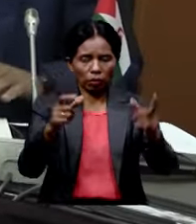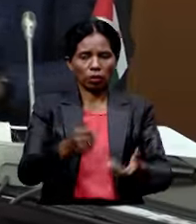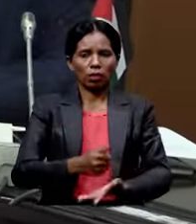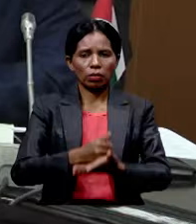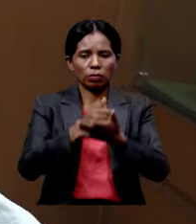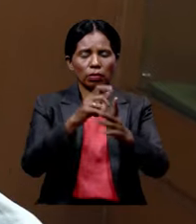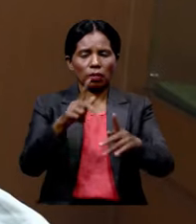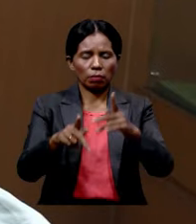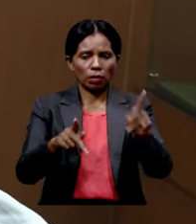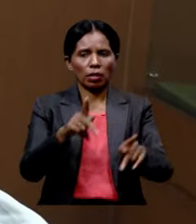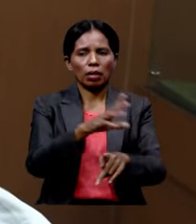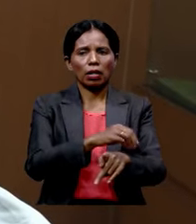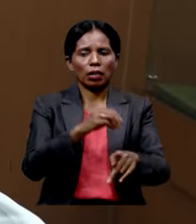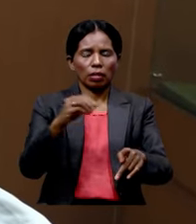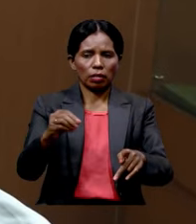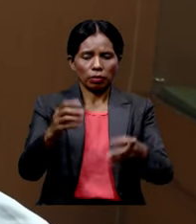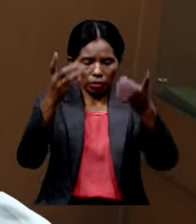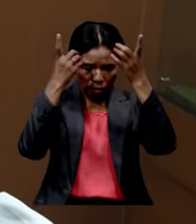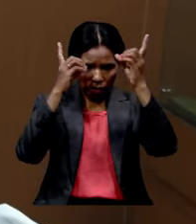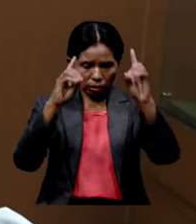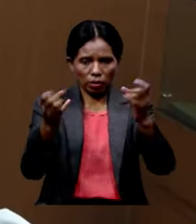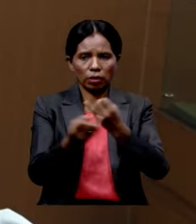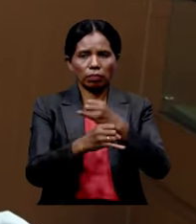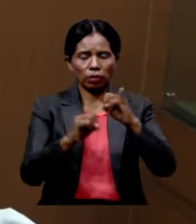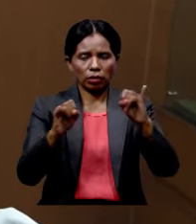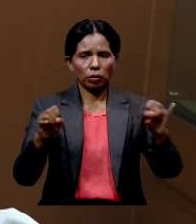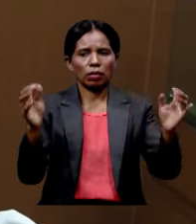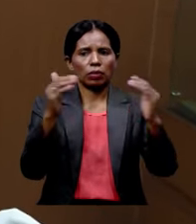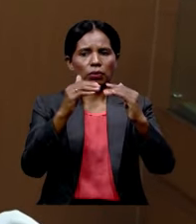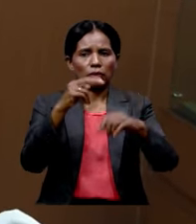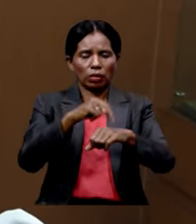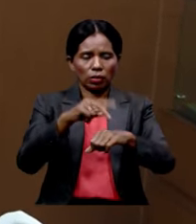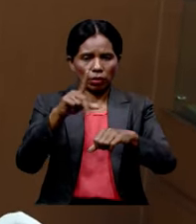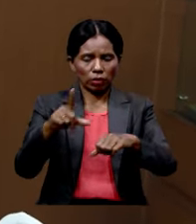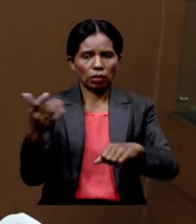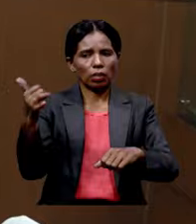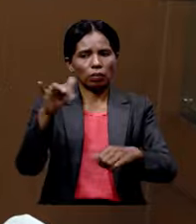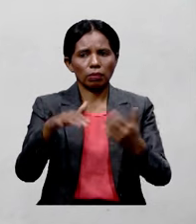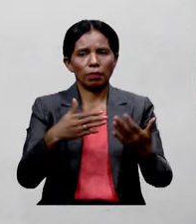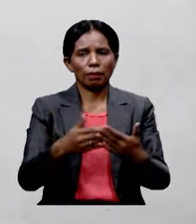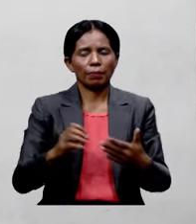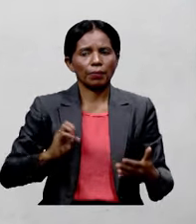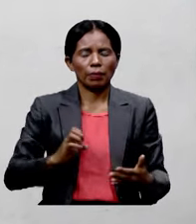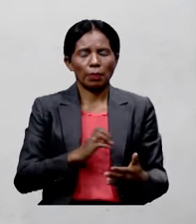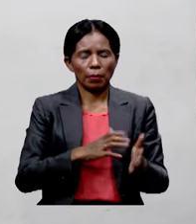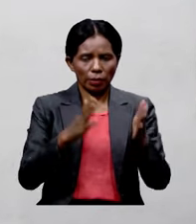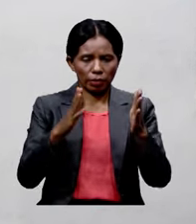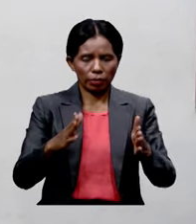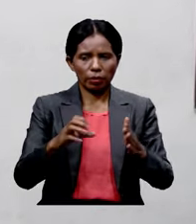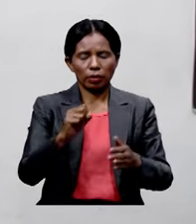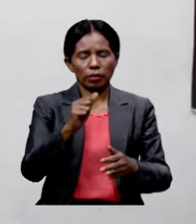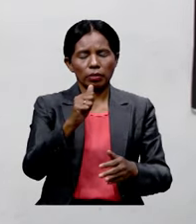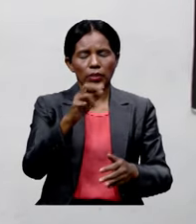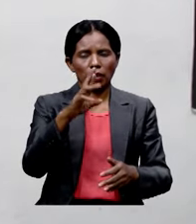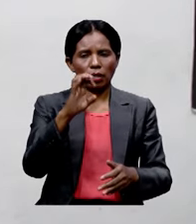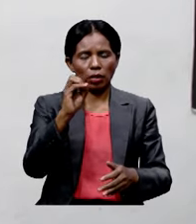Saharaui ni a luta, ba autodeterminação no independência e a reunião nível internacional será. Embaixada Saharaui Niang, Mahetang Hohau, para